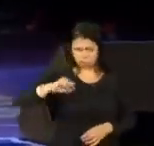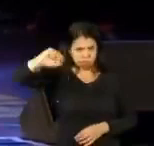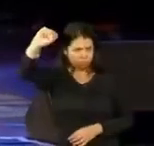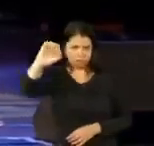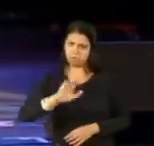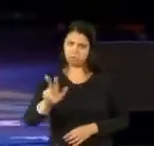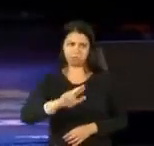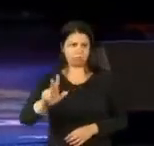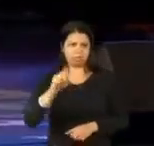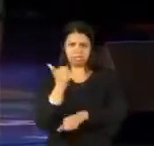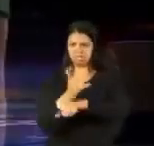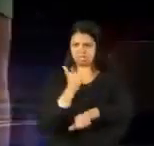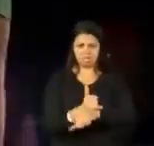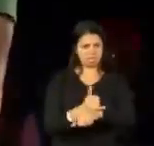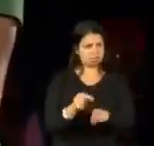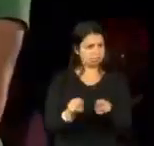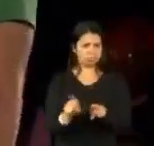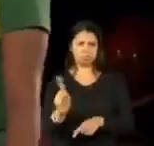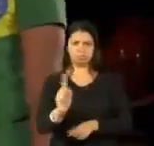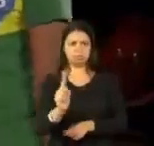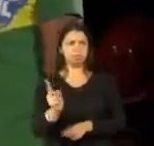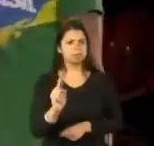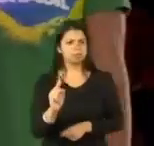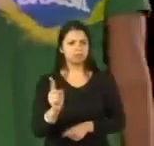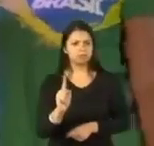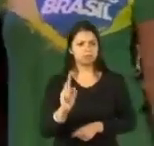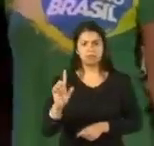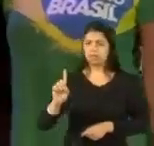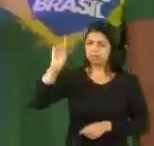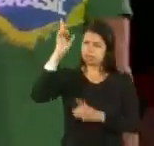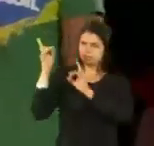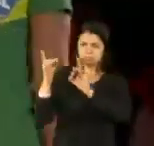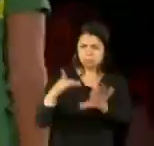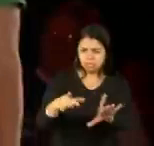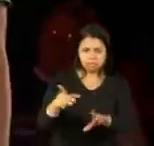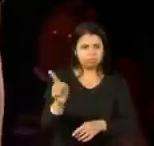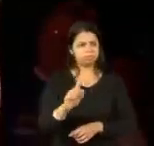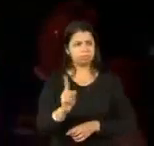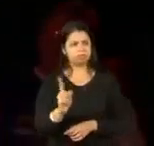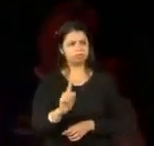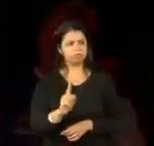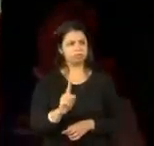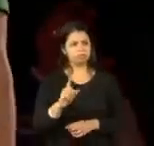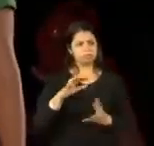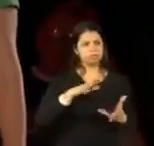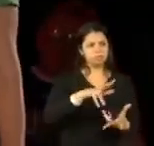teus ombros além do que Ele te deixou. O mundo